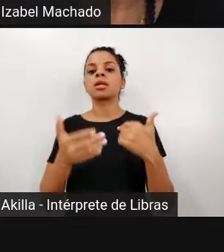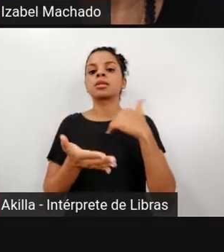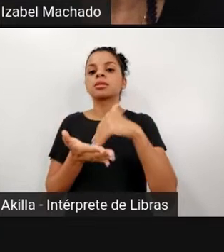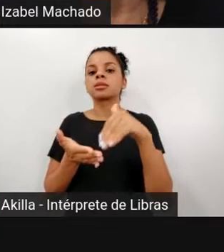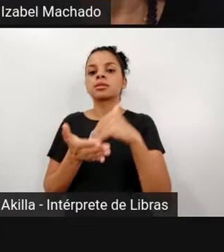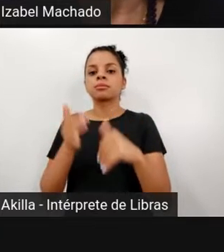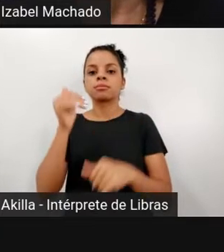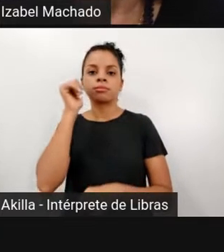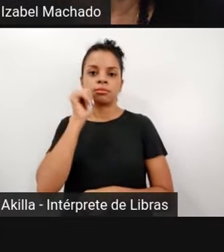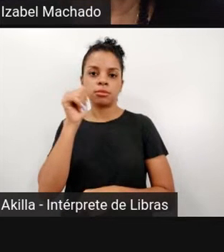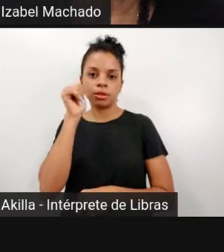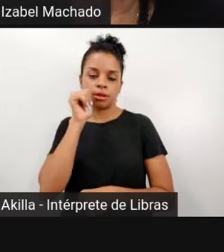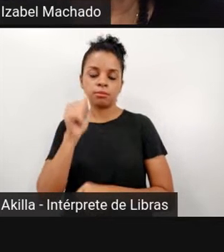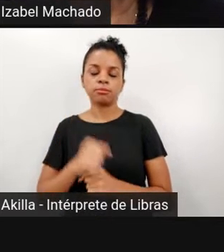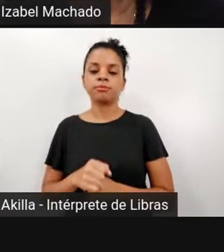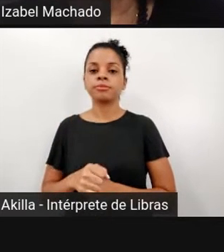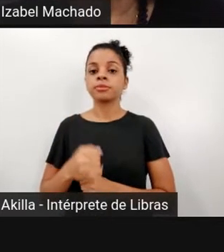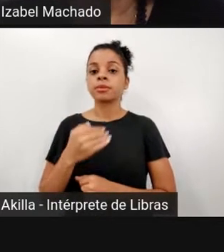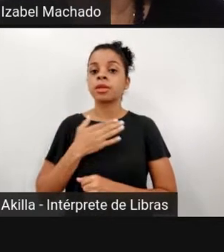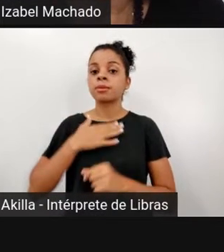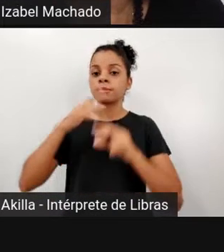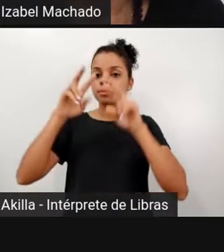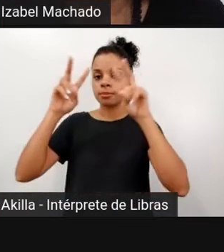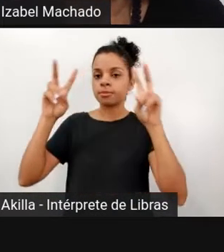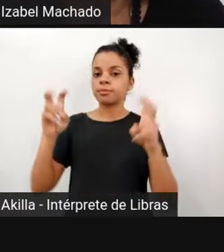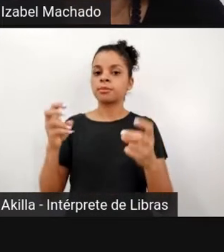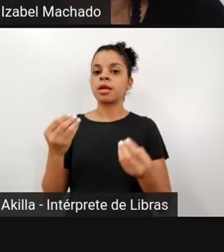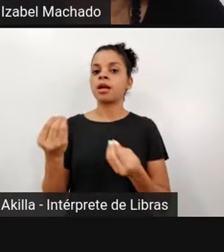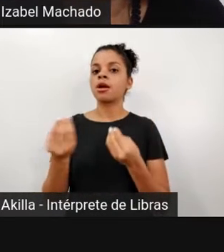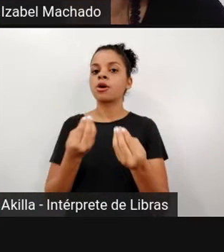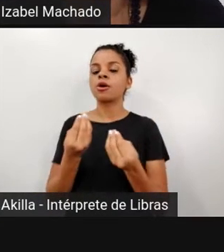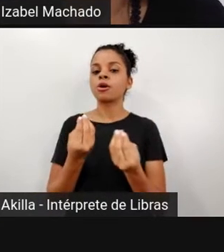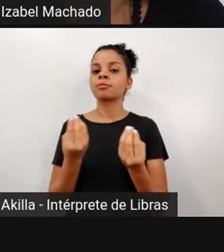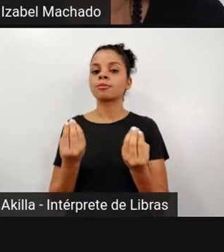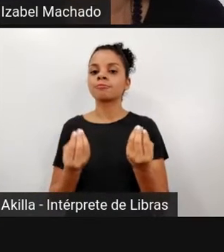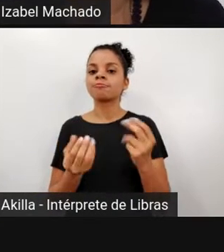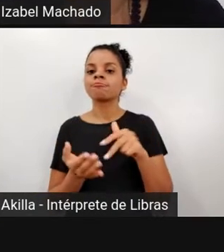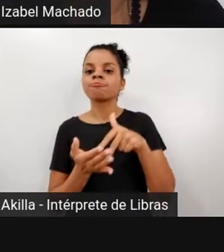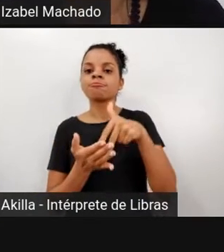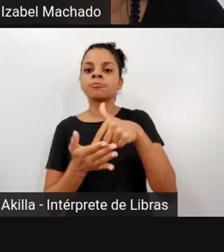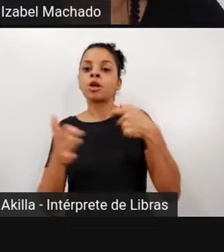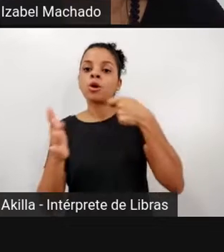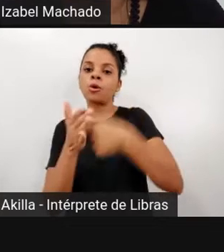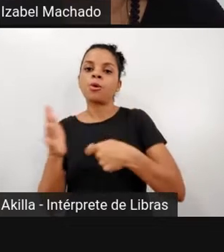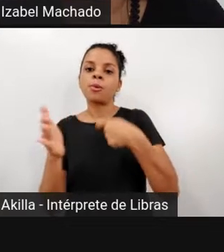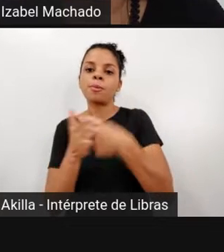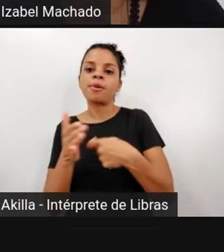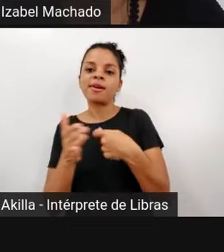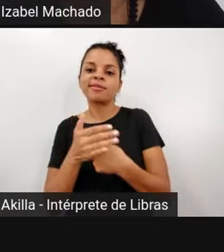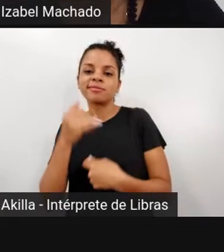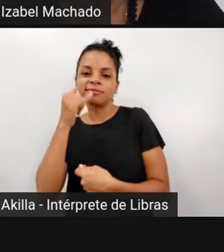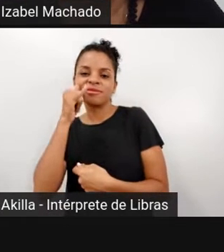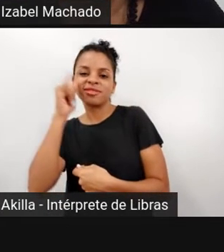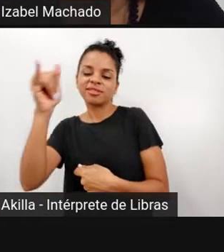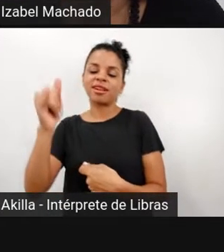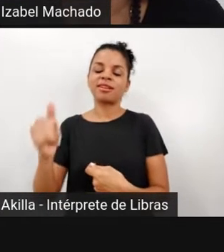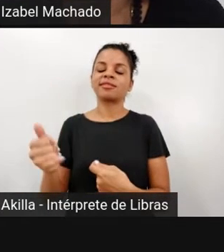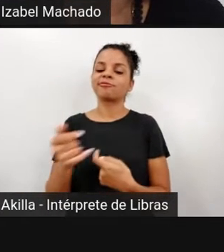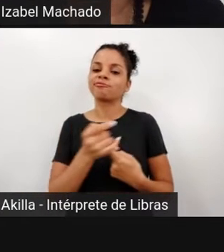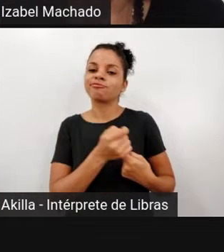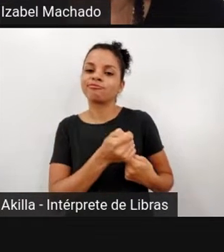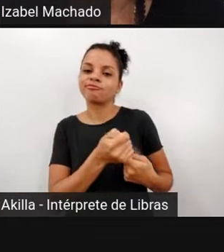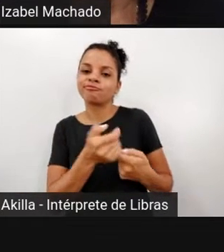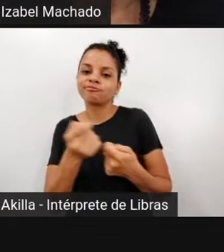as iniciativas da Câmara e do Senado no combate à desinformação, com orientação do professor Dr. Antônio Teixeira de